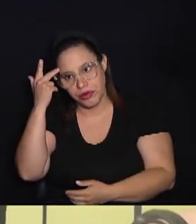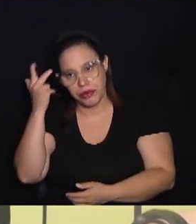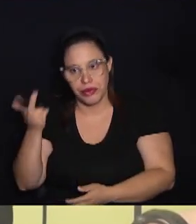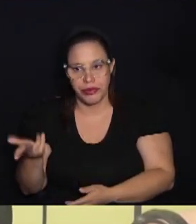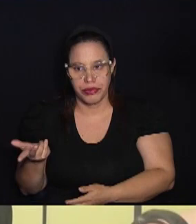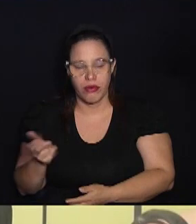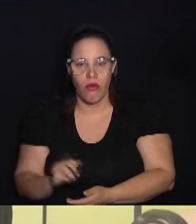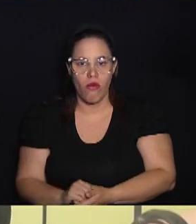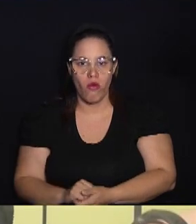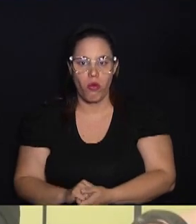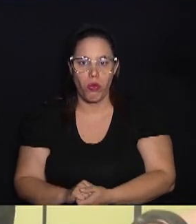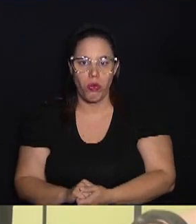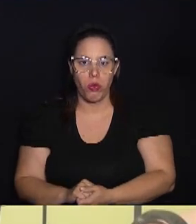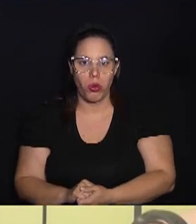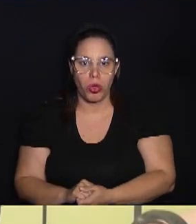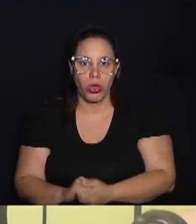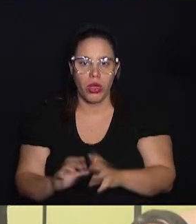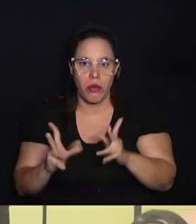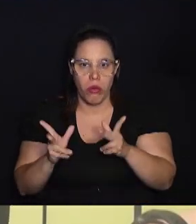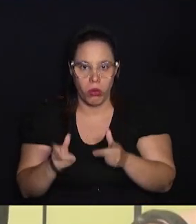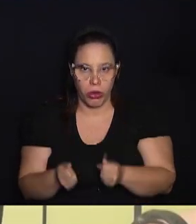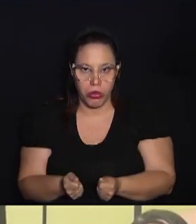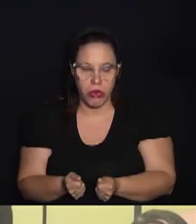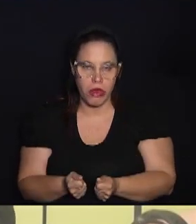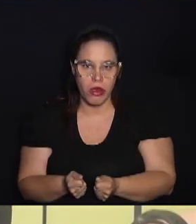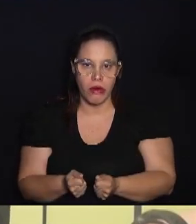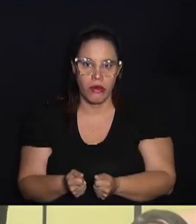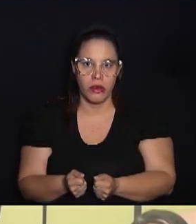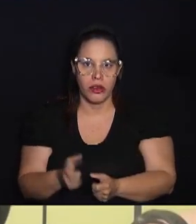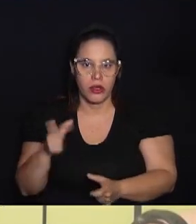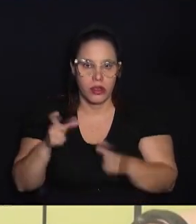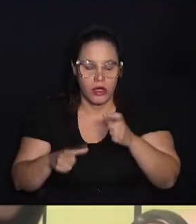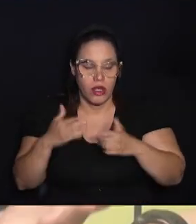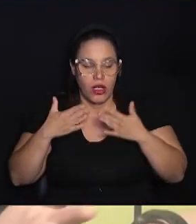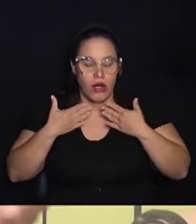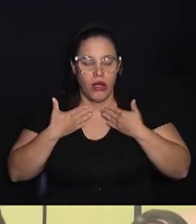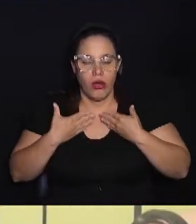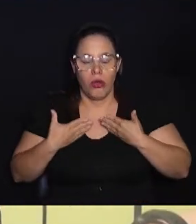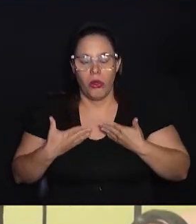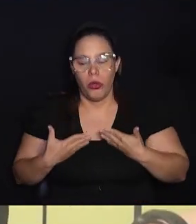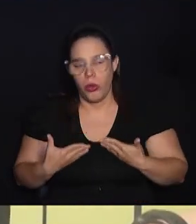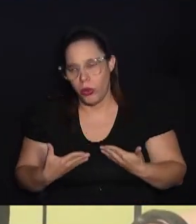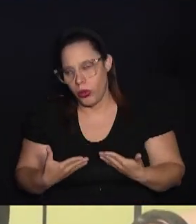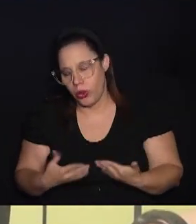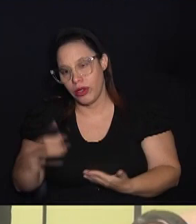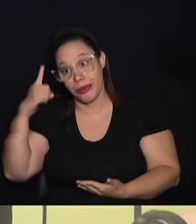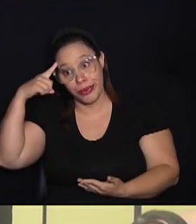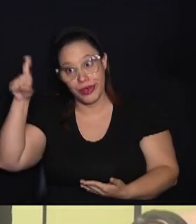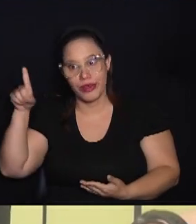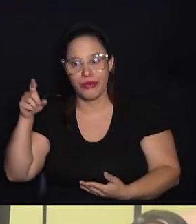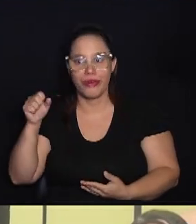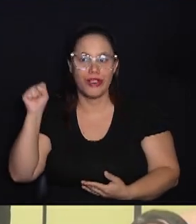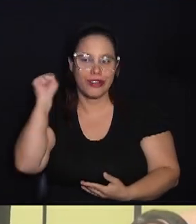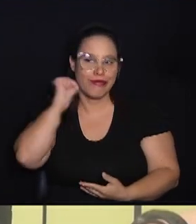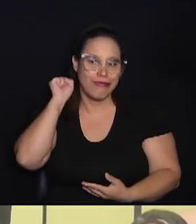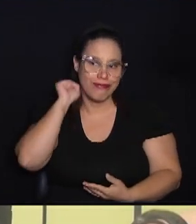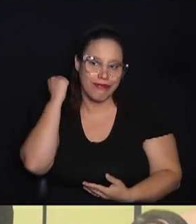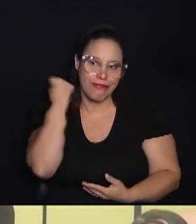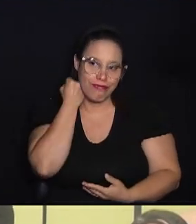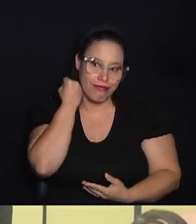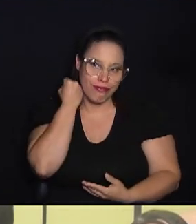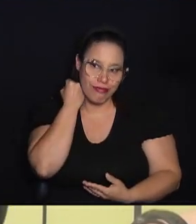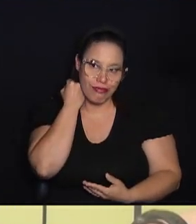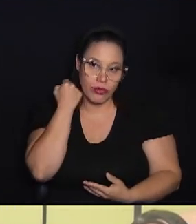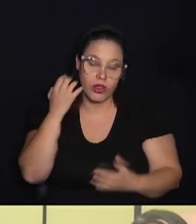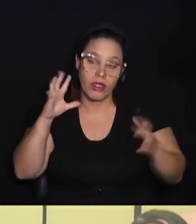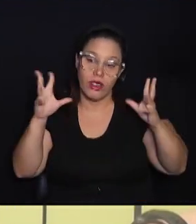relaciona e a maioria das pessoas sim vai precisar bastante se acalmar por conta do nosso dia a dia né uh mas não necessariamente é assim